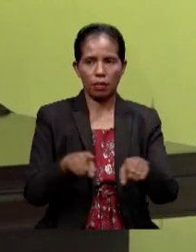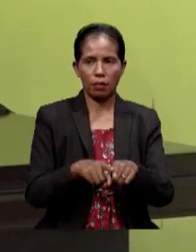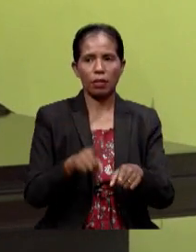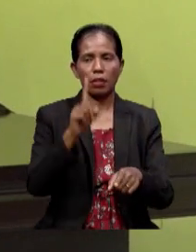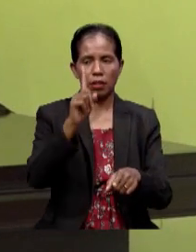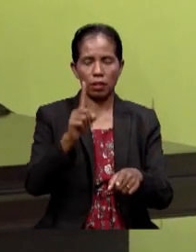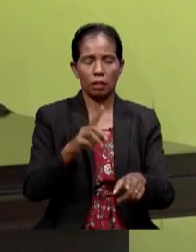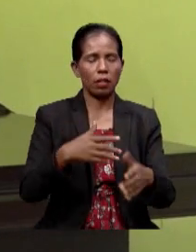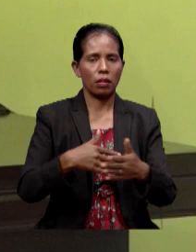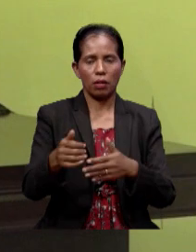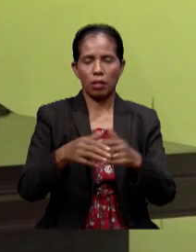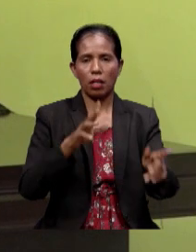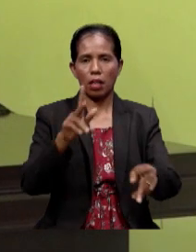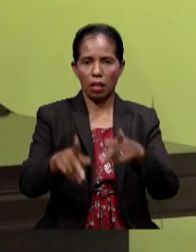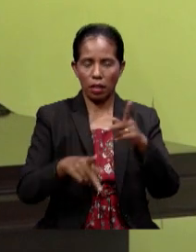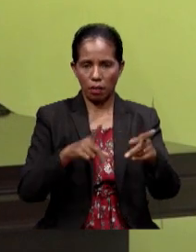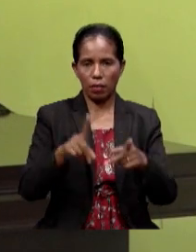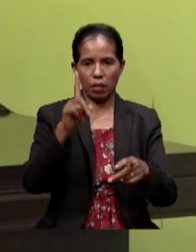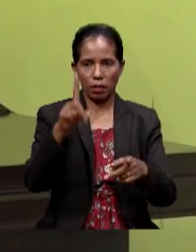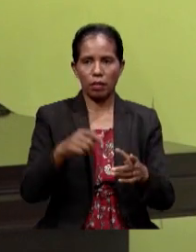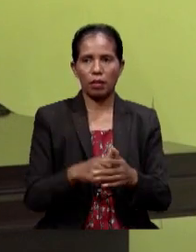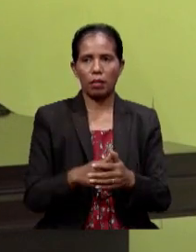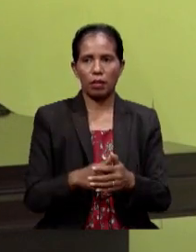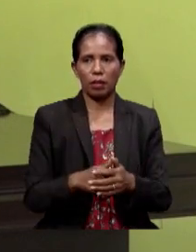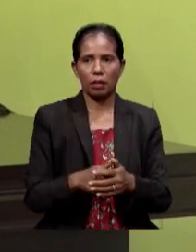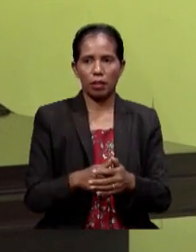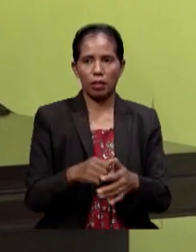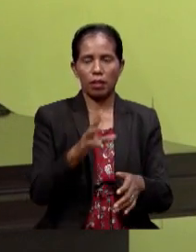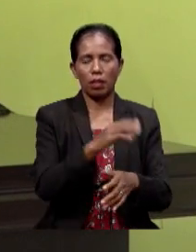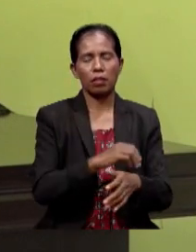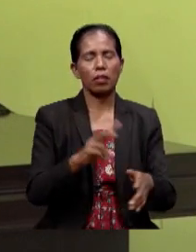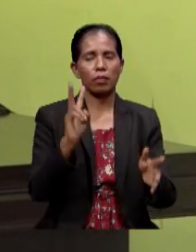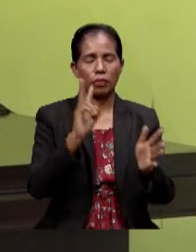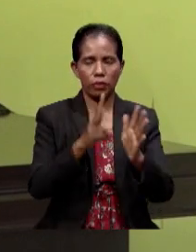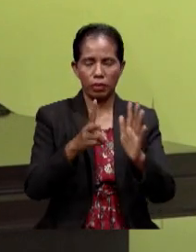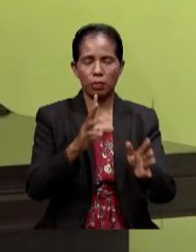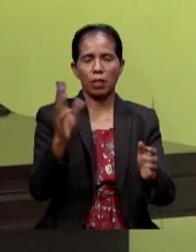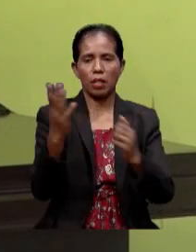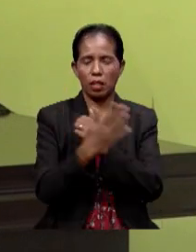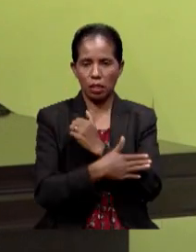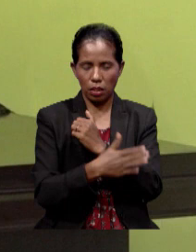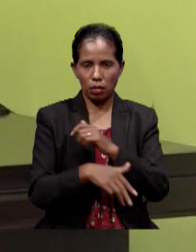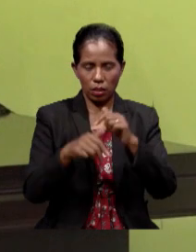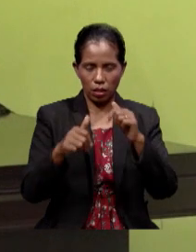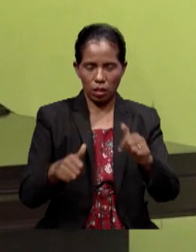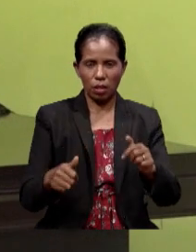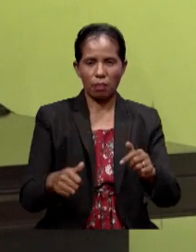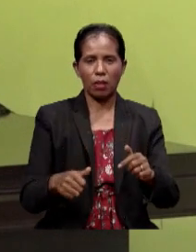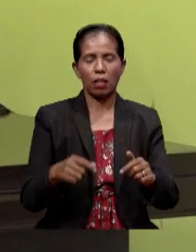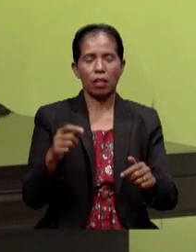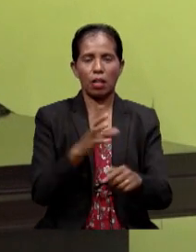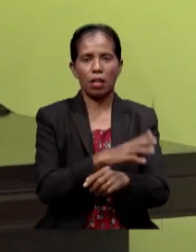falemos qualquer cidadão ainda nem mas sai vírus ou não ba na saúde ainda nem mas nem inventa essa sanção também. How